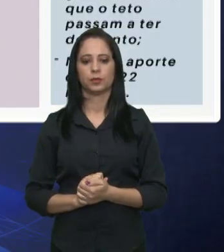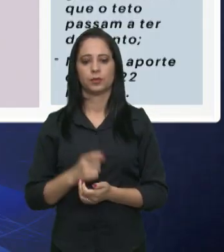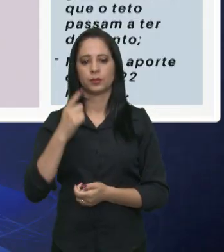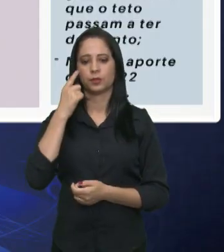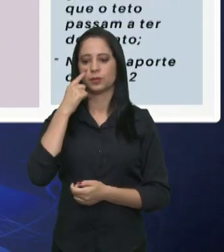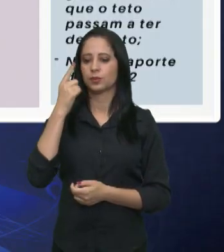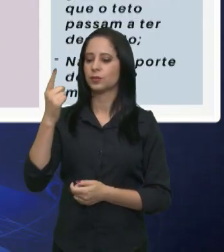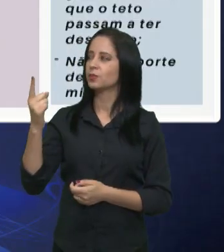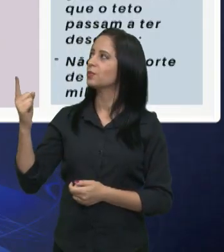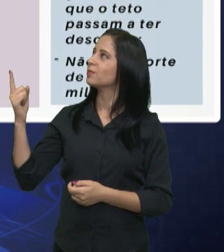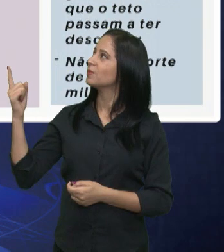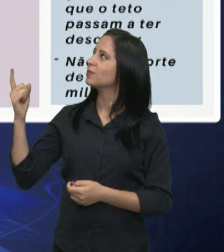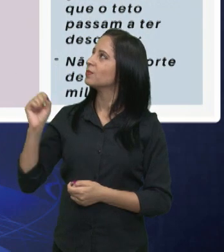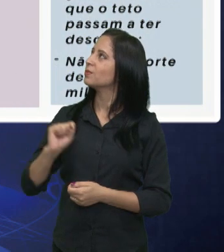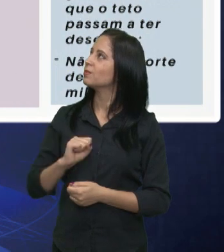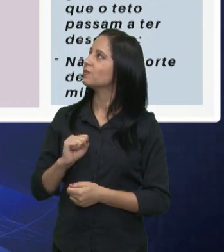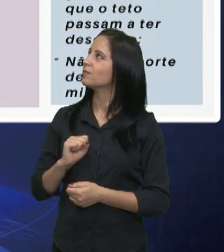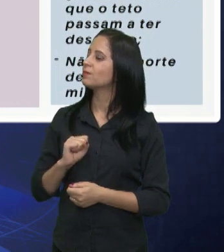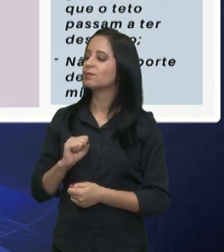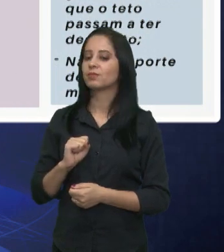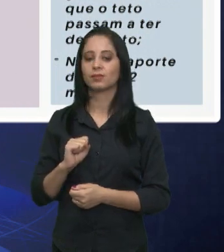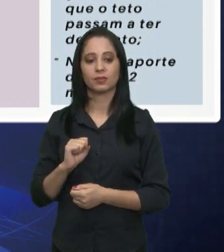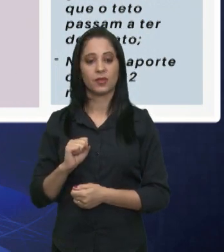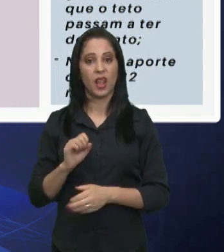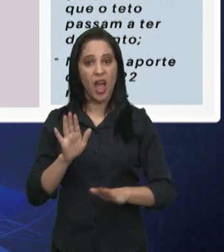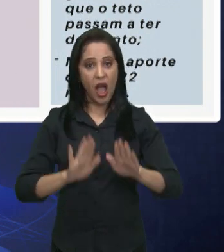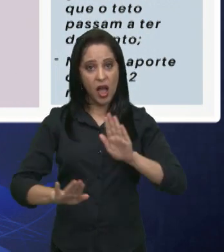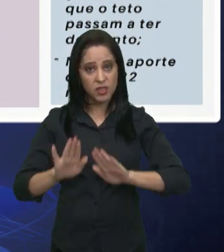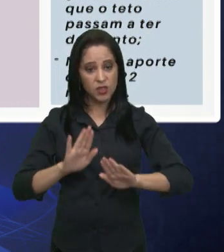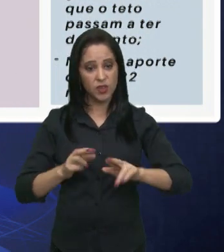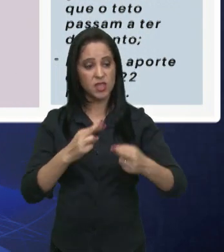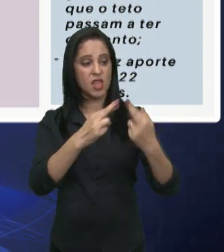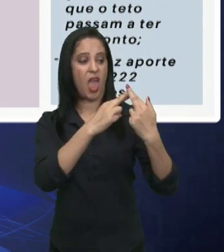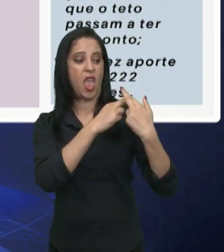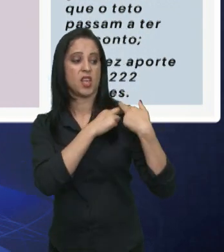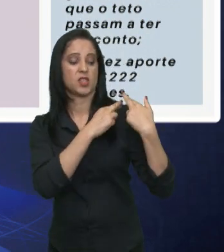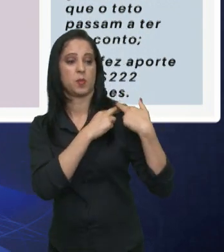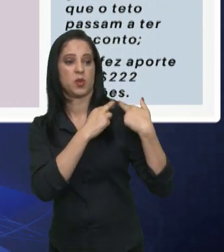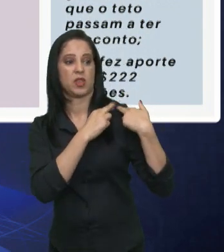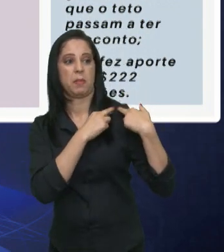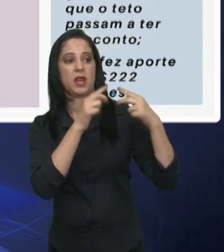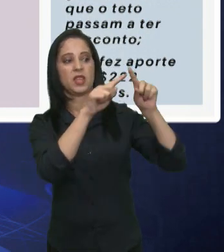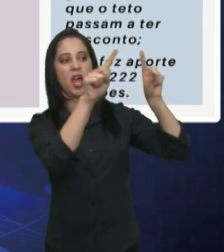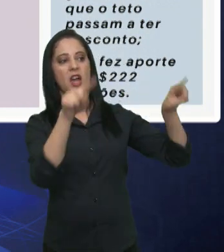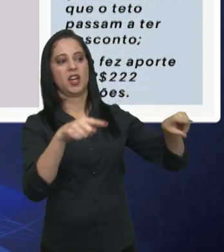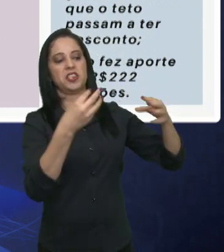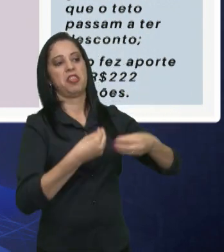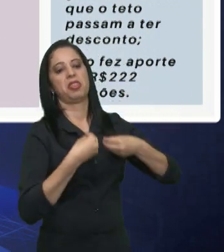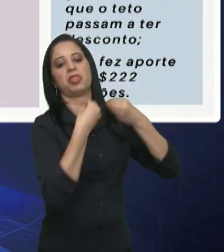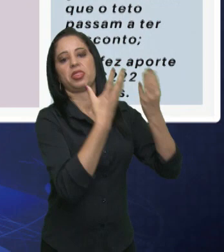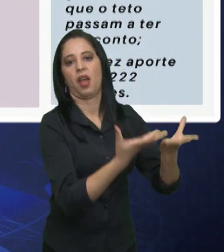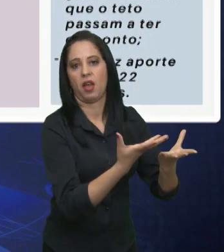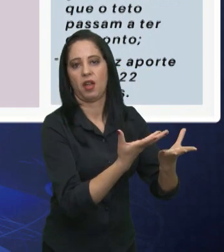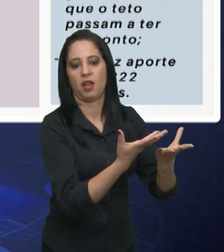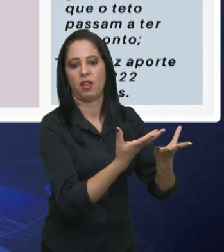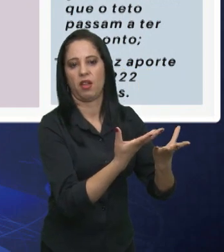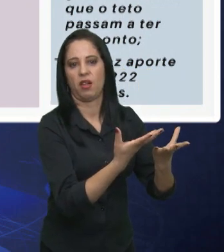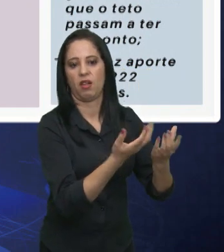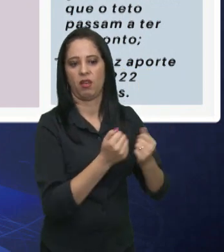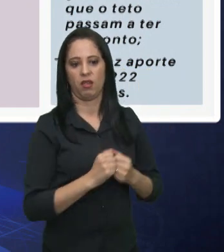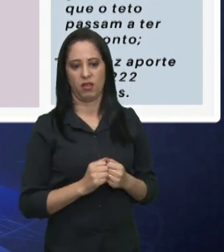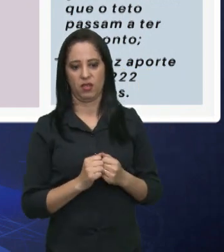Coloca uma responsabilidade, muitas vezes, nas nossas costas, nas costas do servidor, né? Querem encontrar